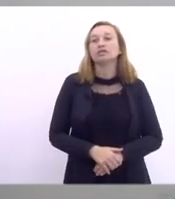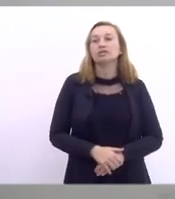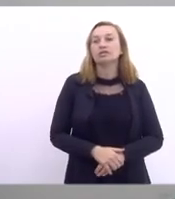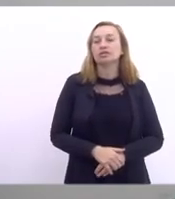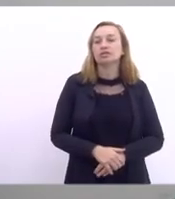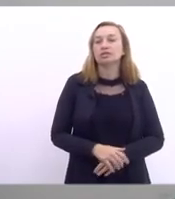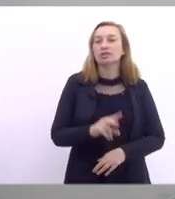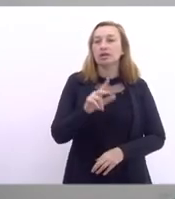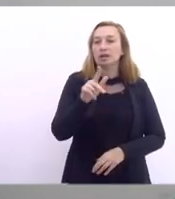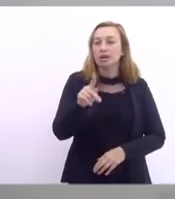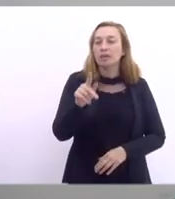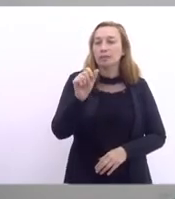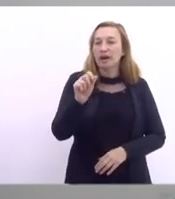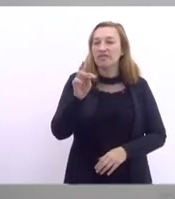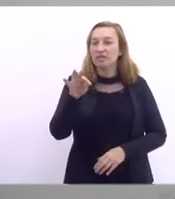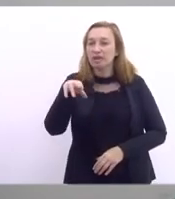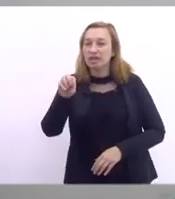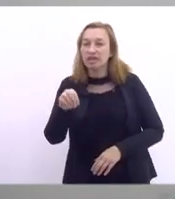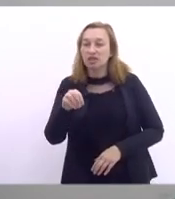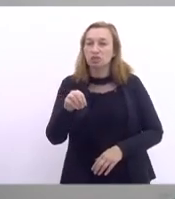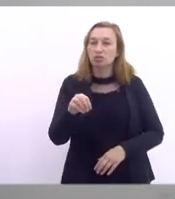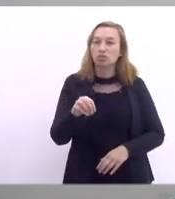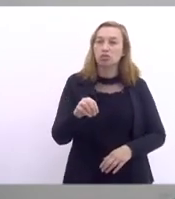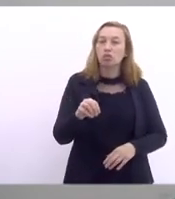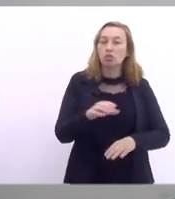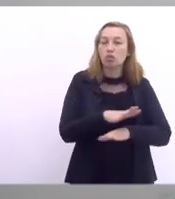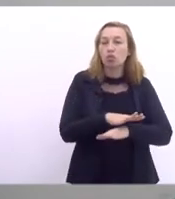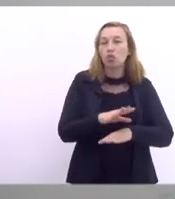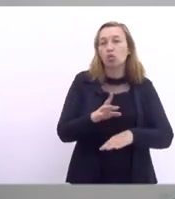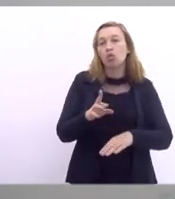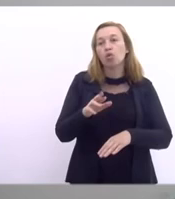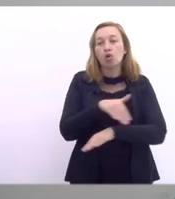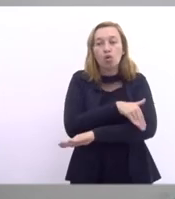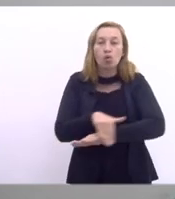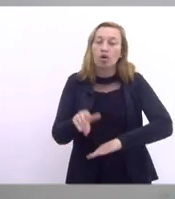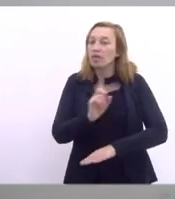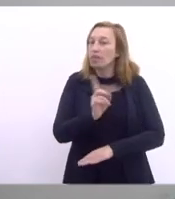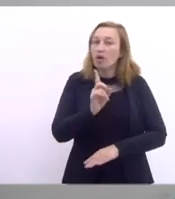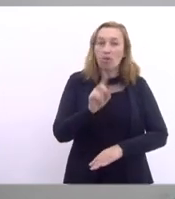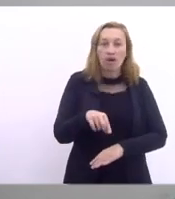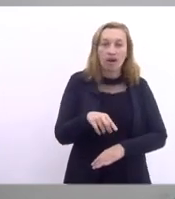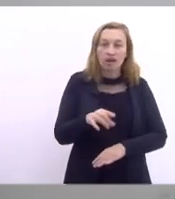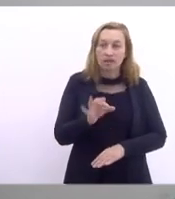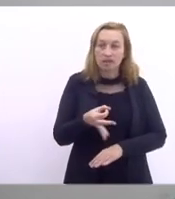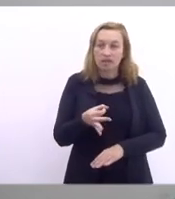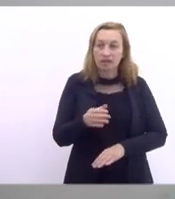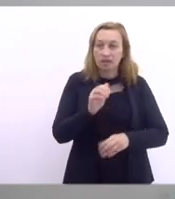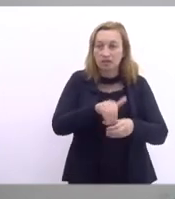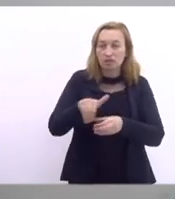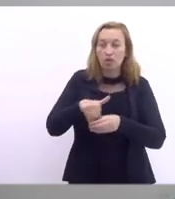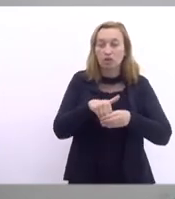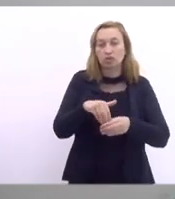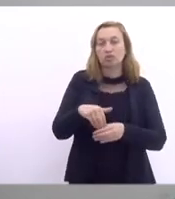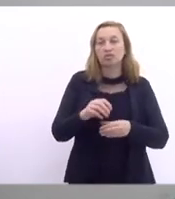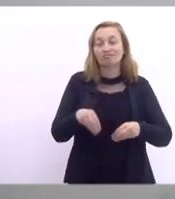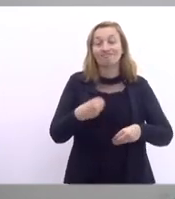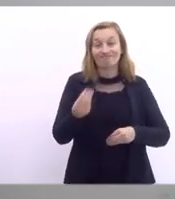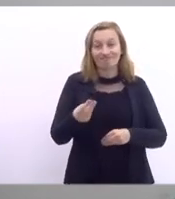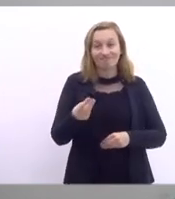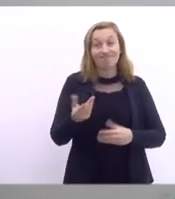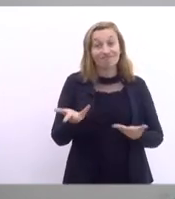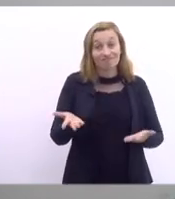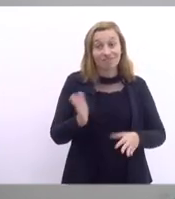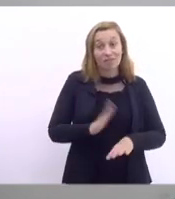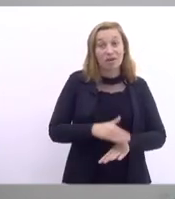pavimentando rua porque não é a sua finalidade que pavimenta rua da voto Oi